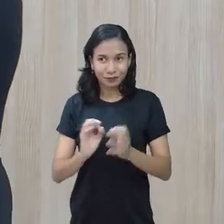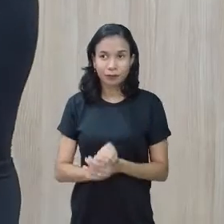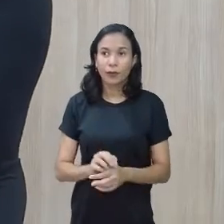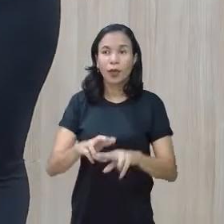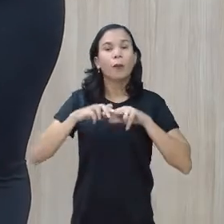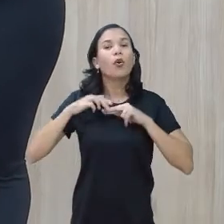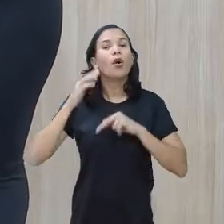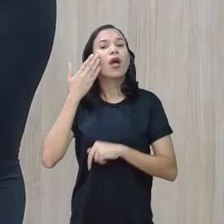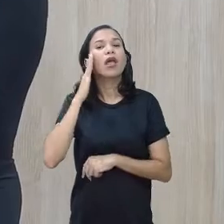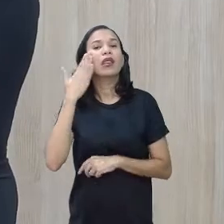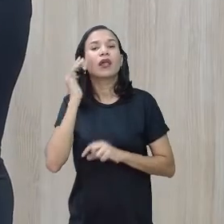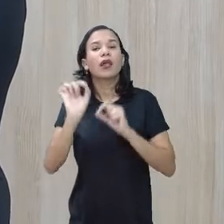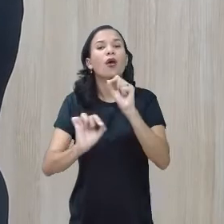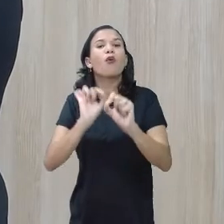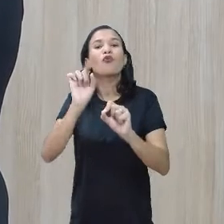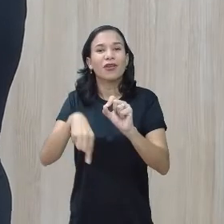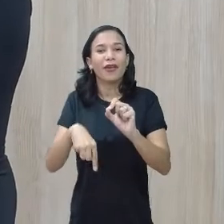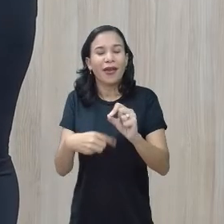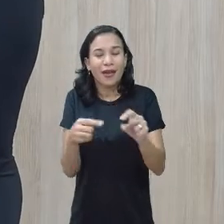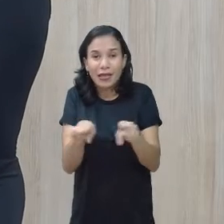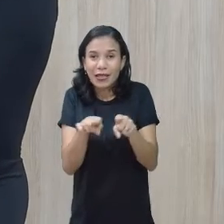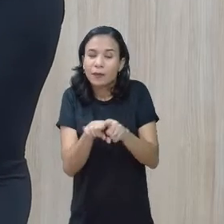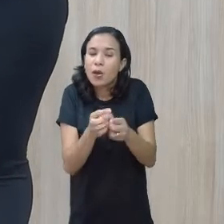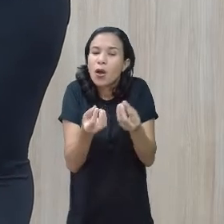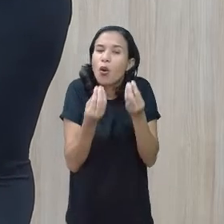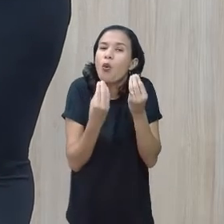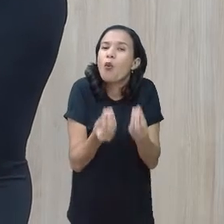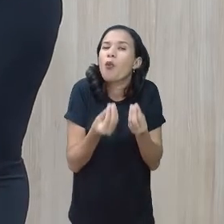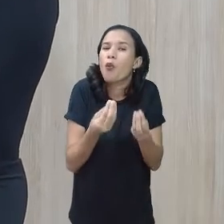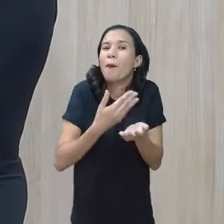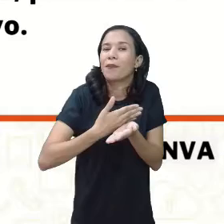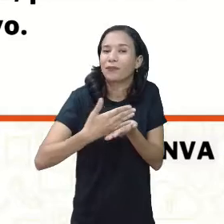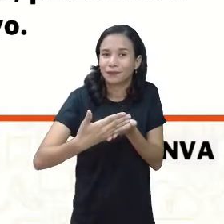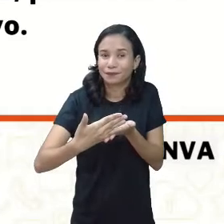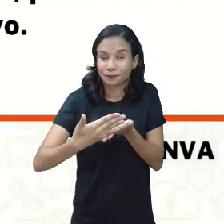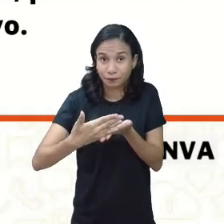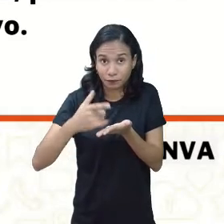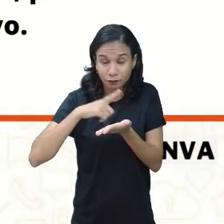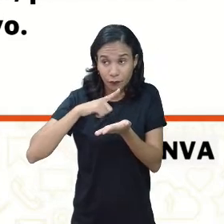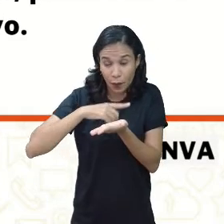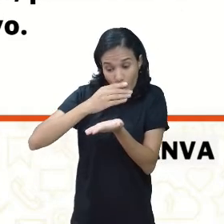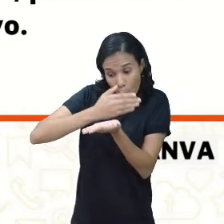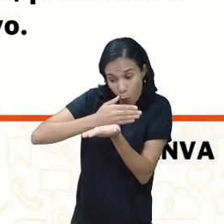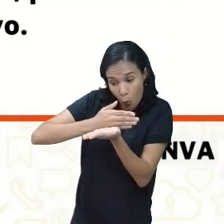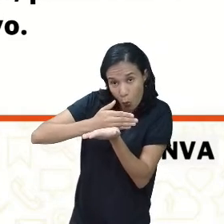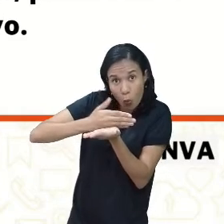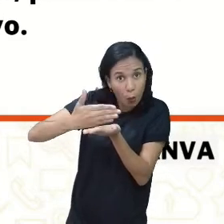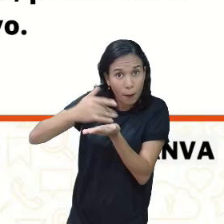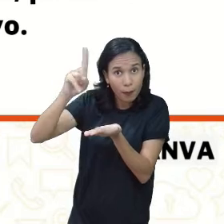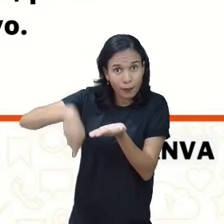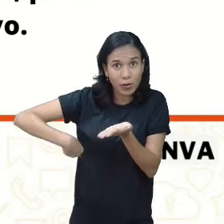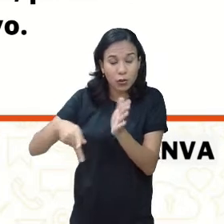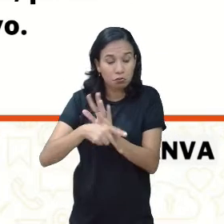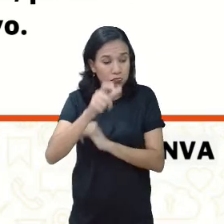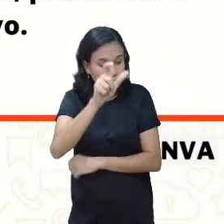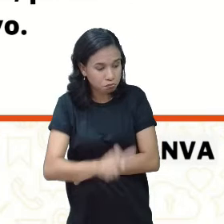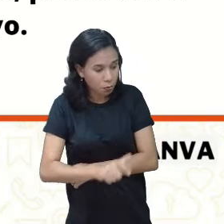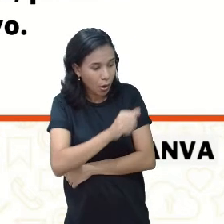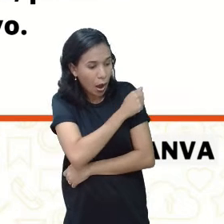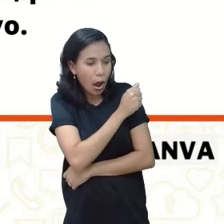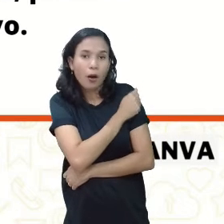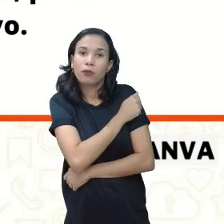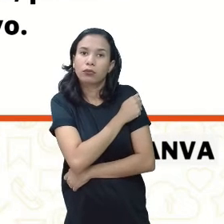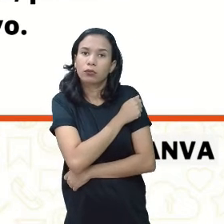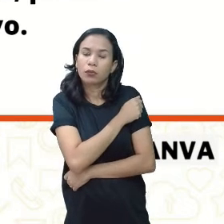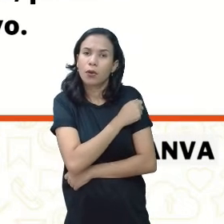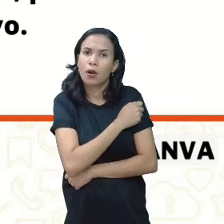entender um pouquinho como podemos iniciar. O ponto de partida deve ser o próprio estudante. É